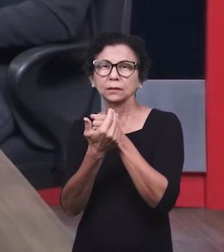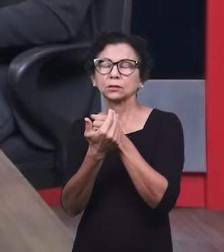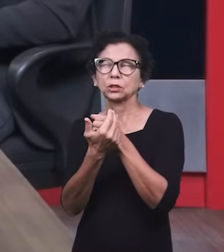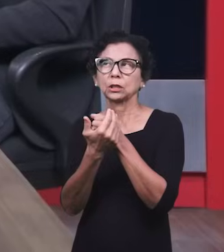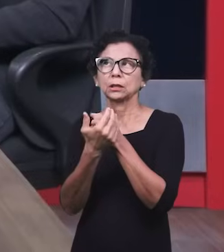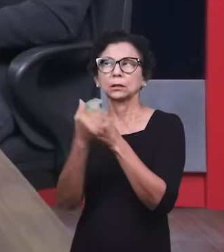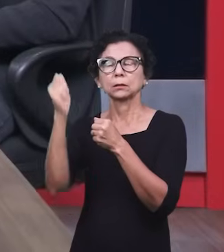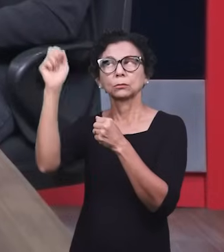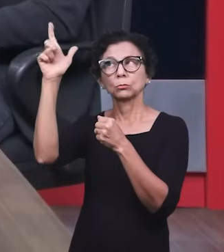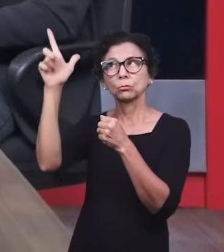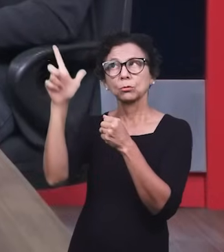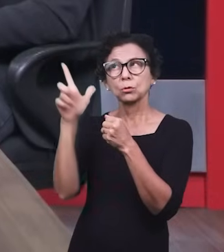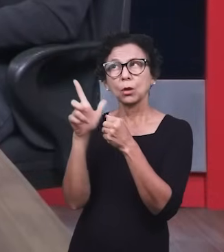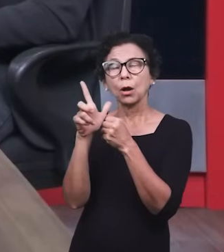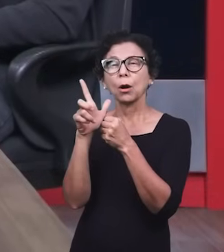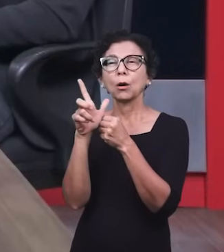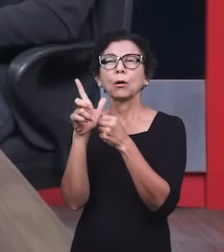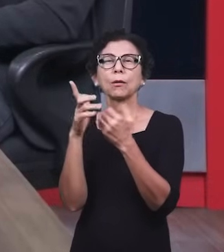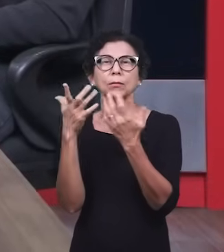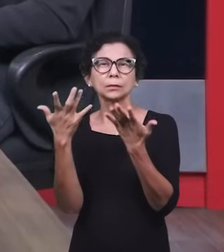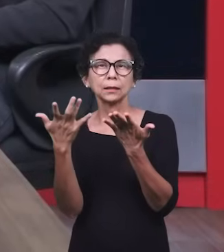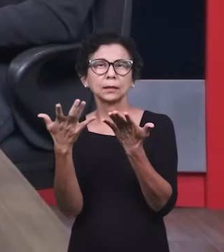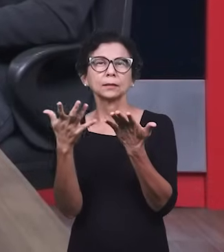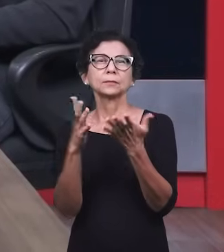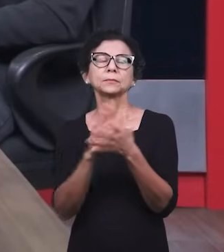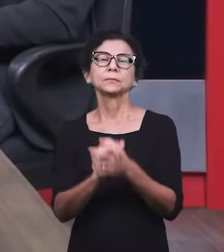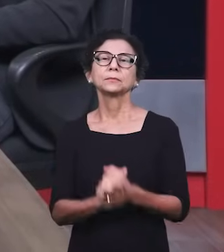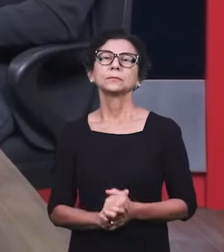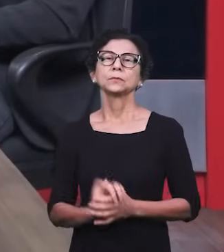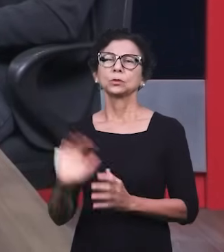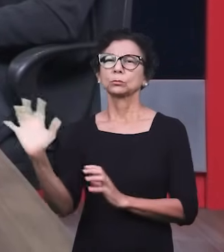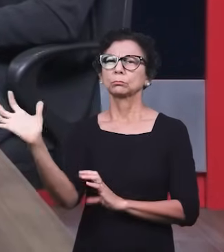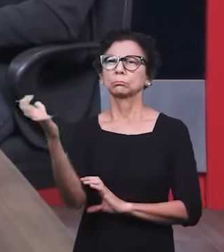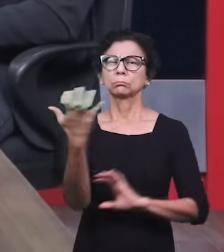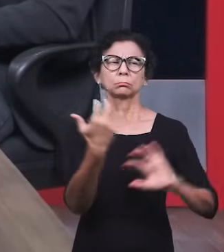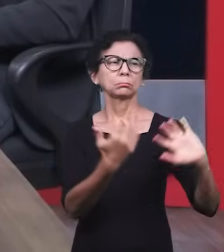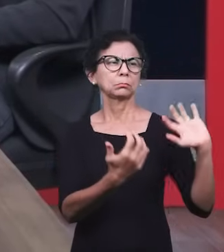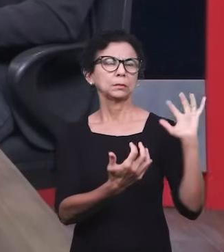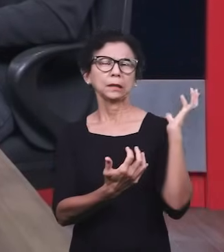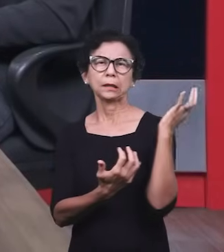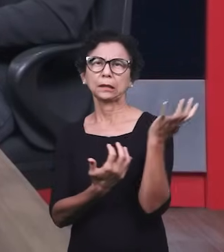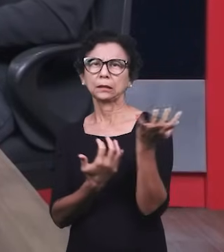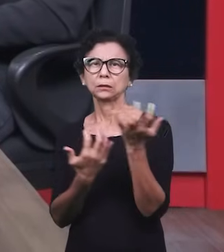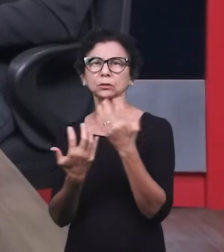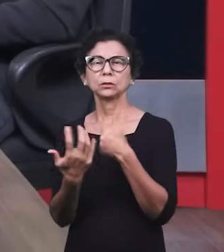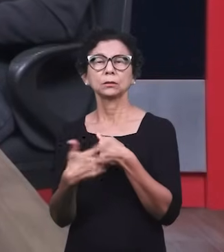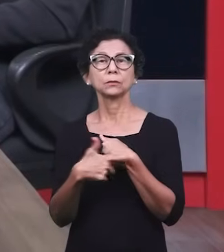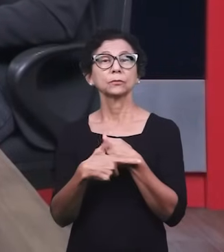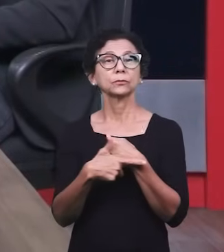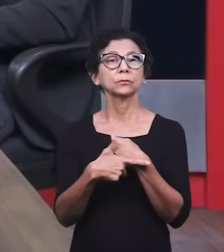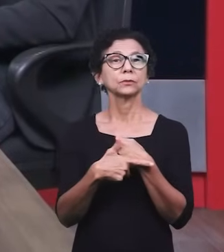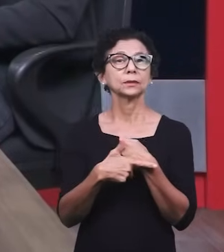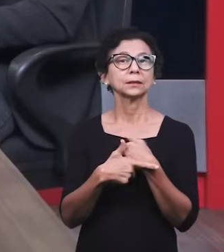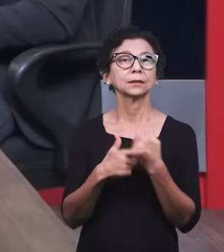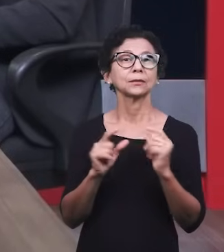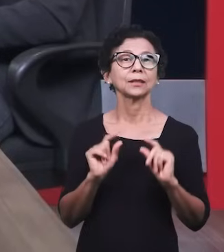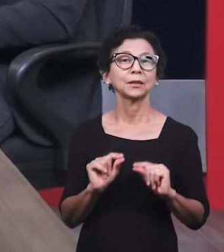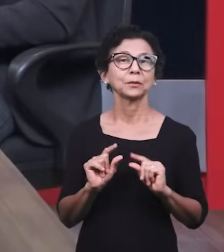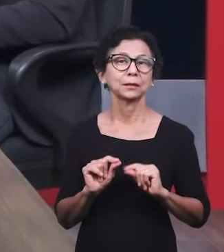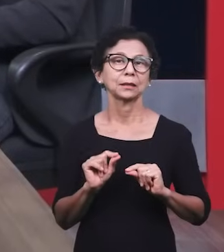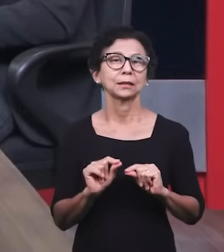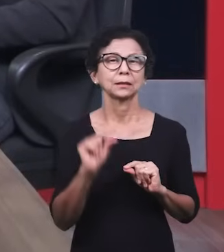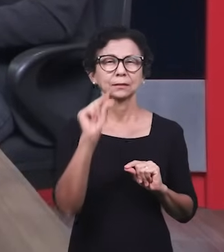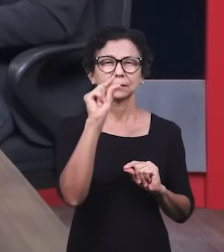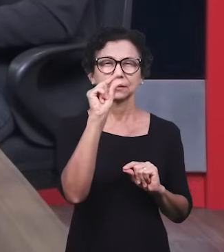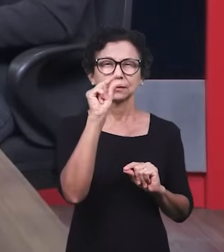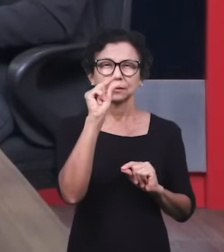a gente chama ali do do meio ambiente né e a principal função né É exatamente essa dispersão né